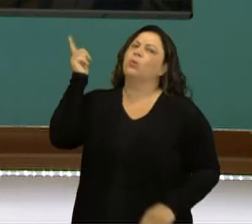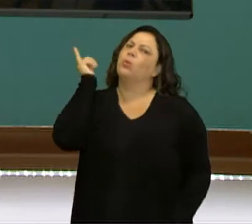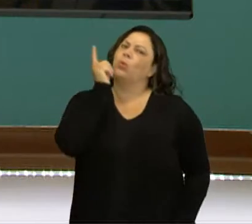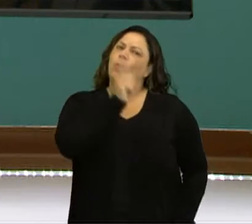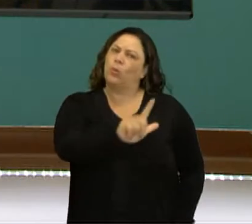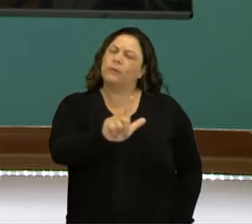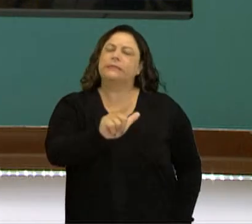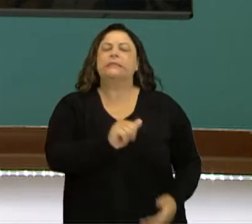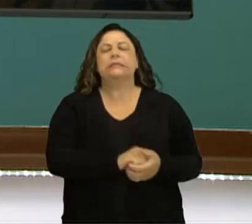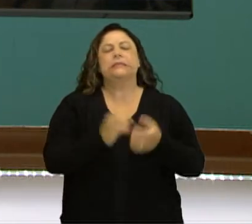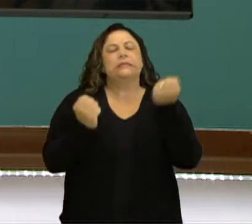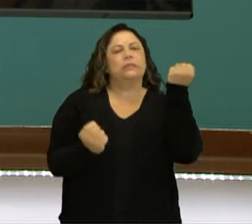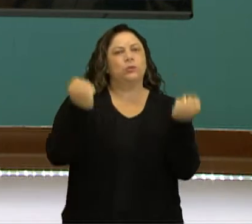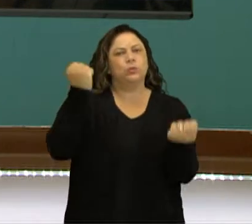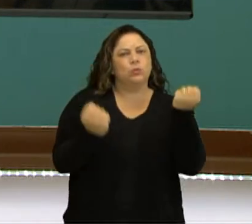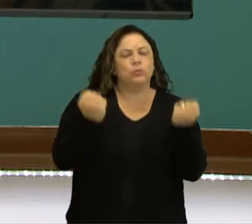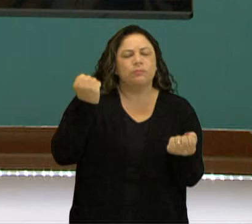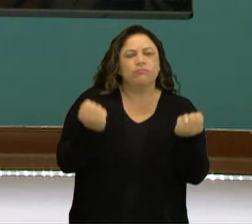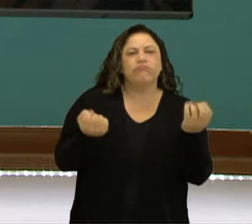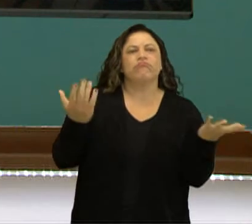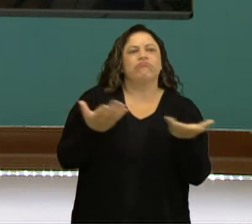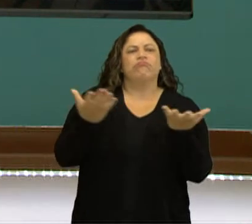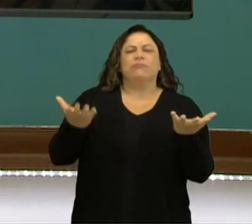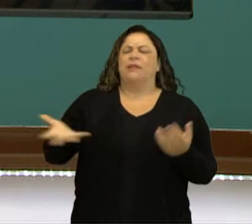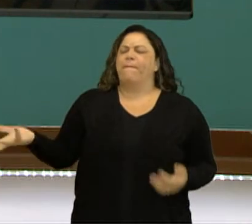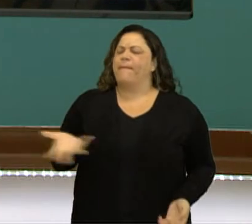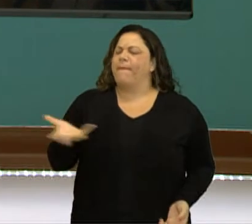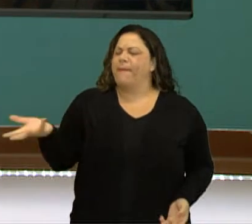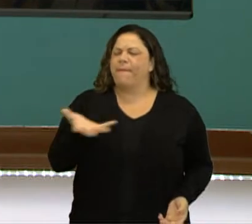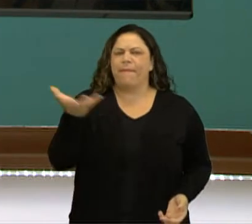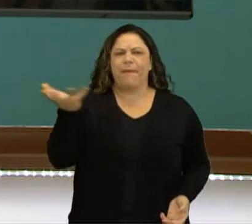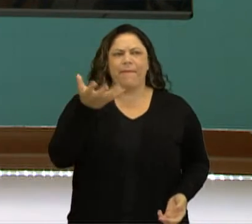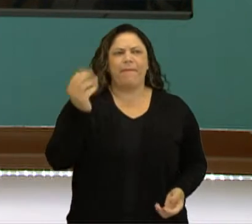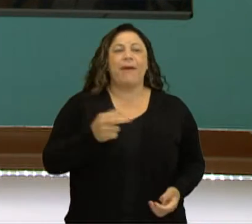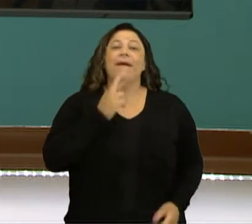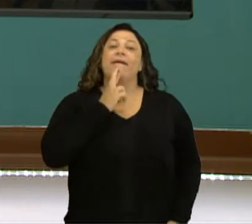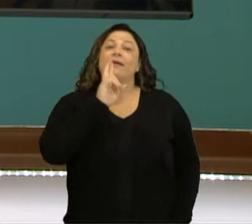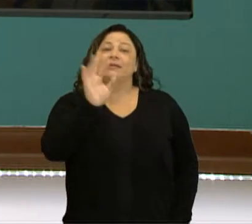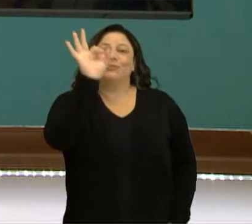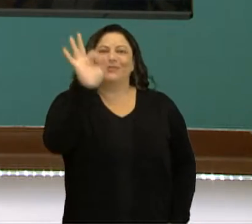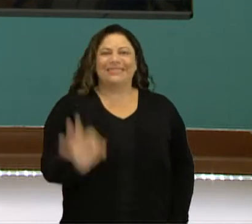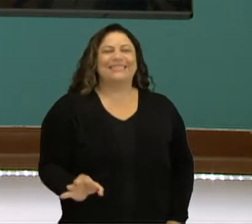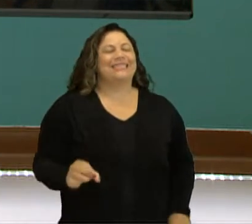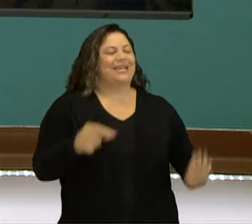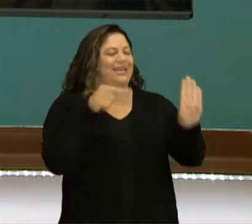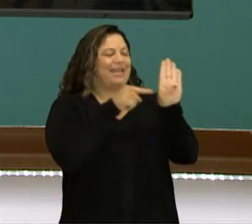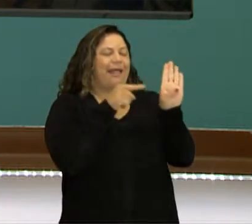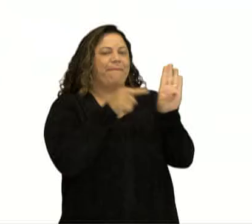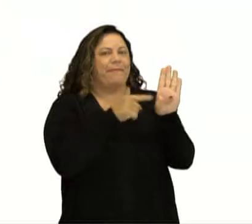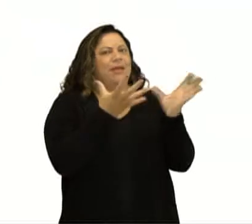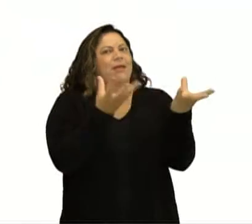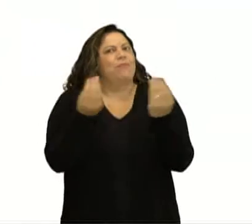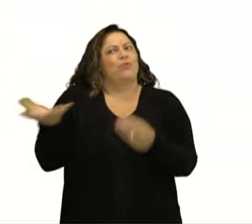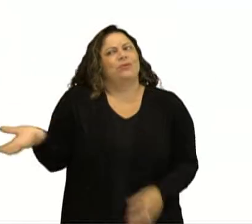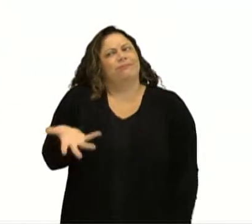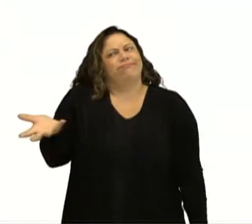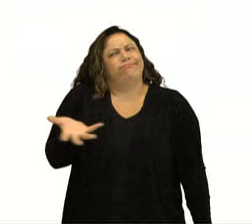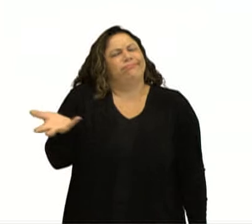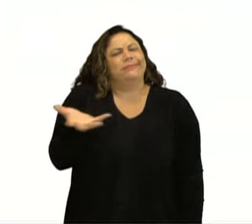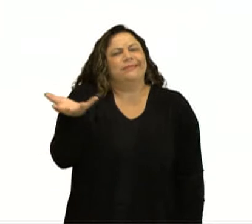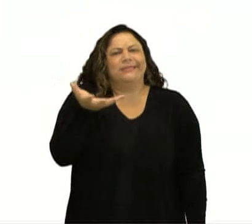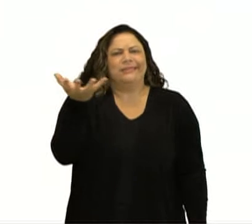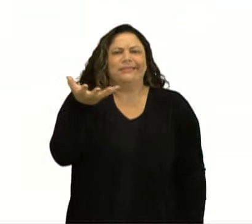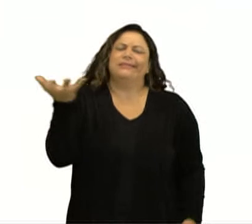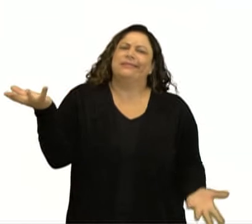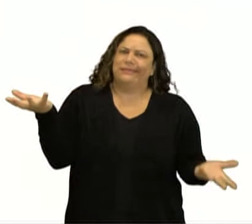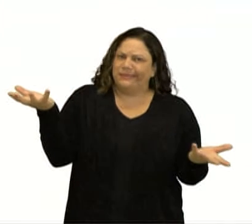né, um fritador de pneu ali, ele é um referencial não inercial, tem muita aceleração envolvida, né? Obviamente, professor, é